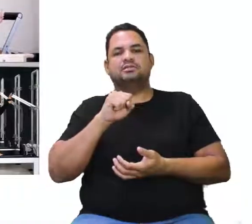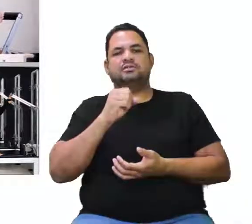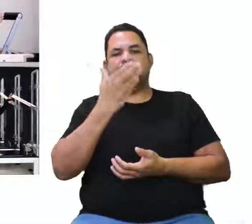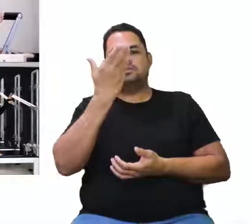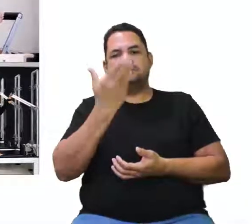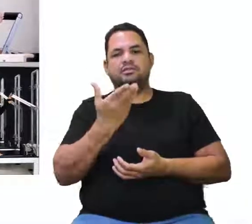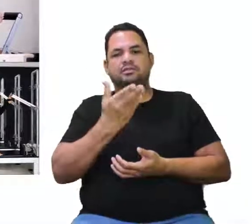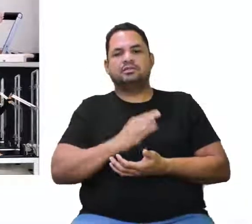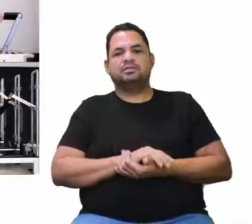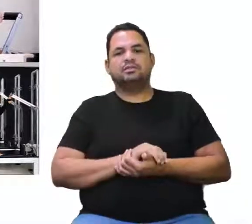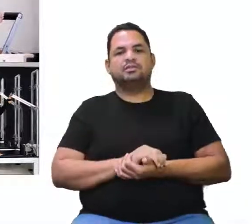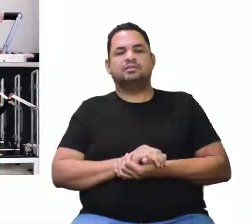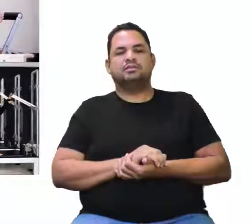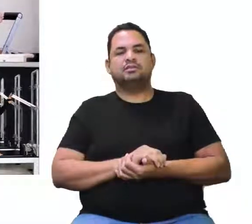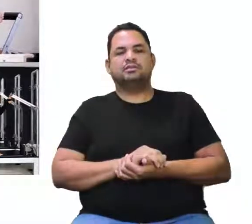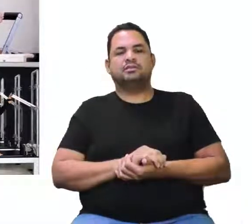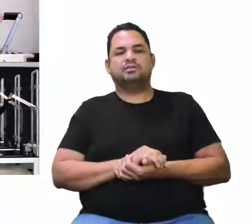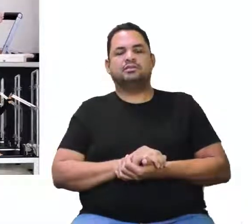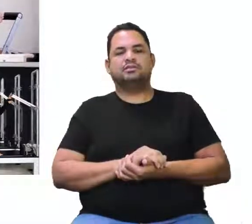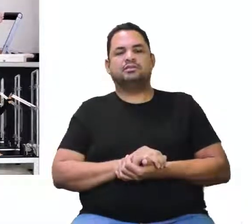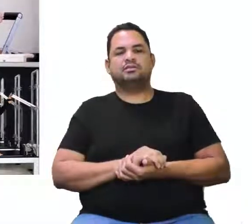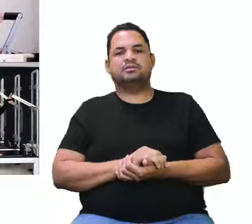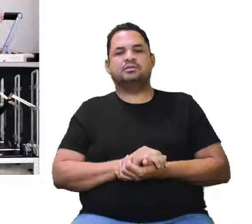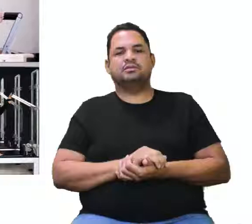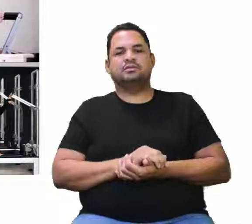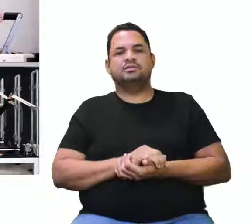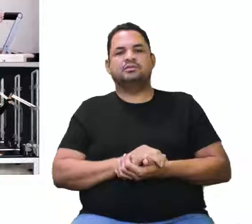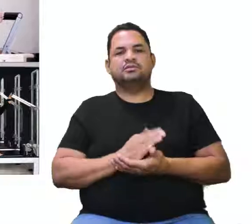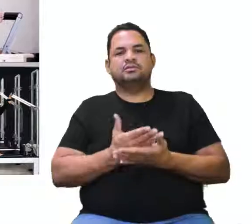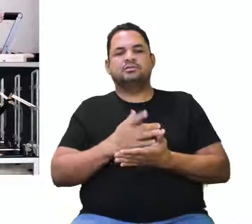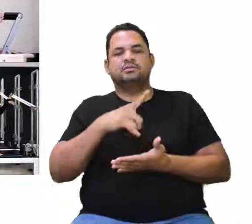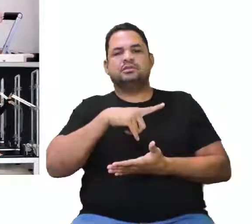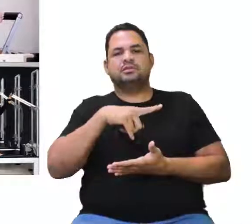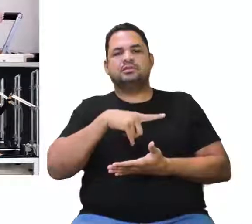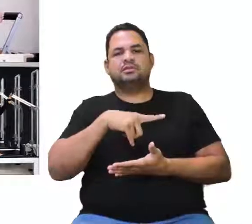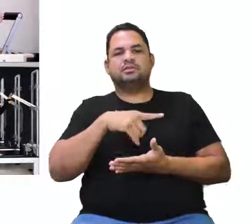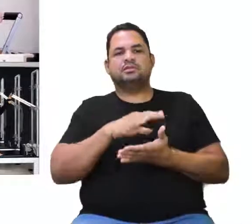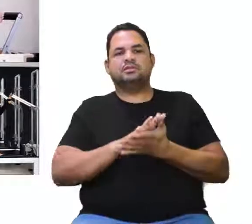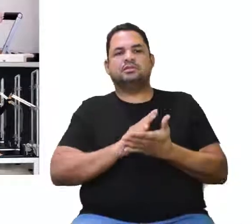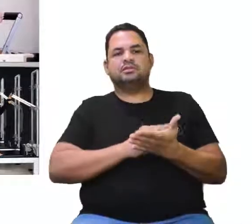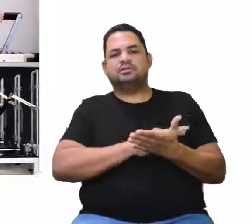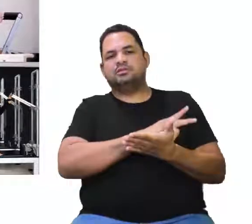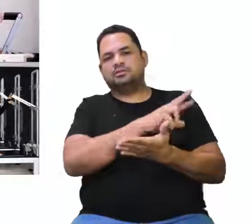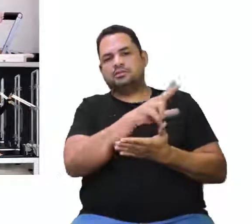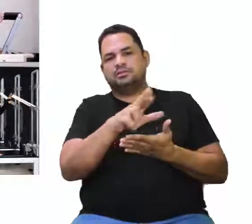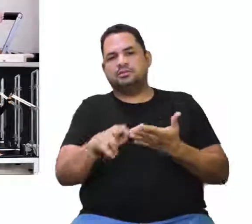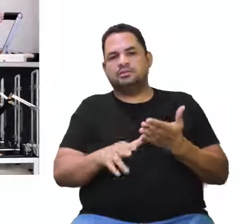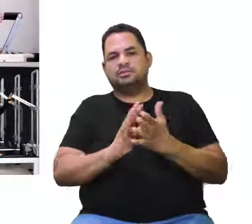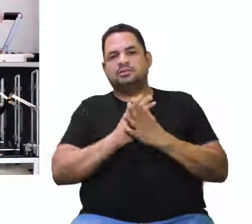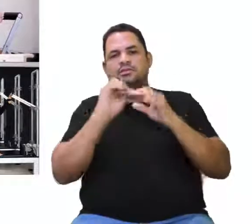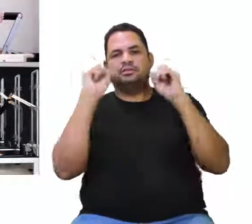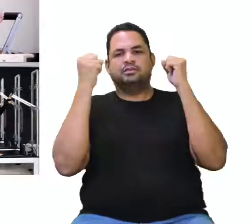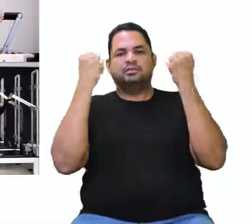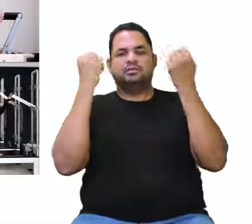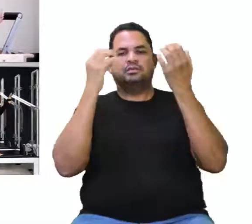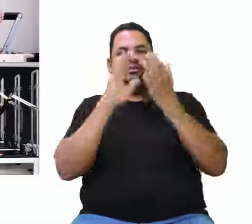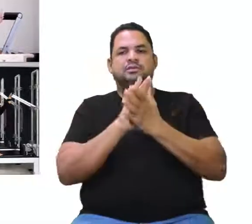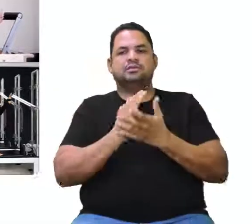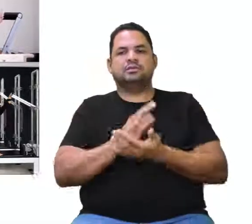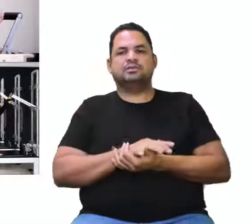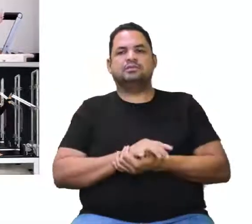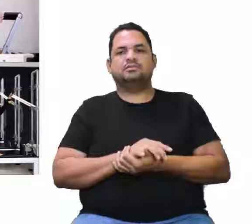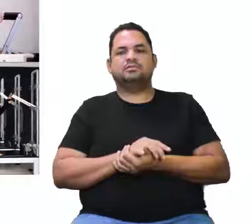matéria jornalística foi falado aí sobre o Pilates, que aí compõe uma série de exercícios físicos.